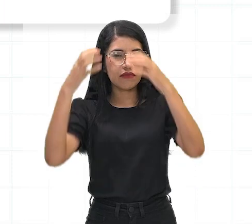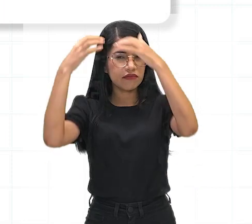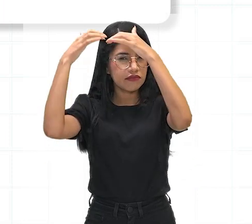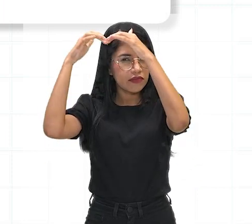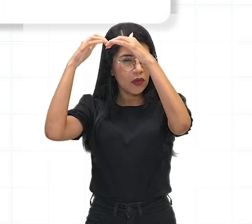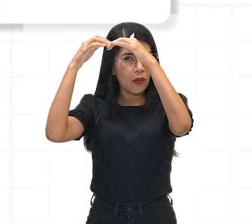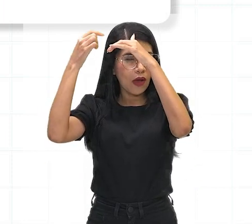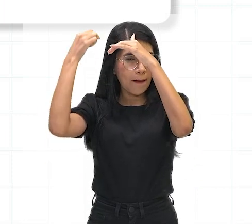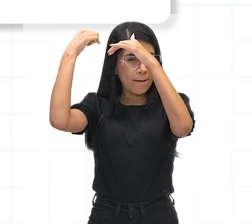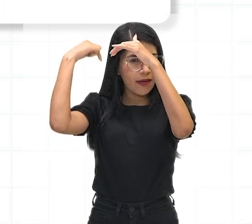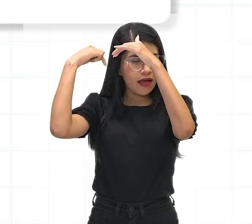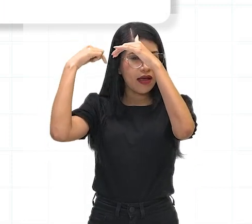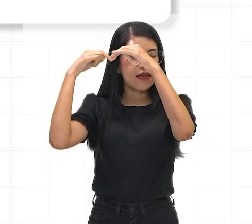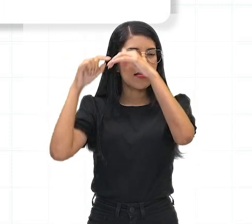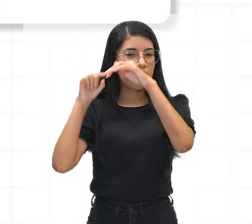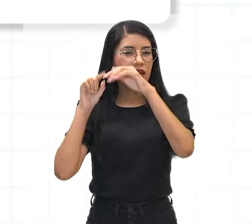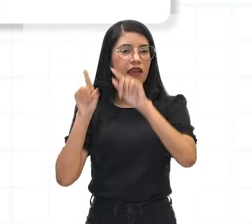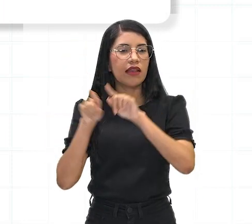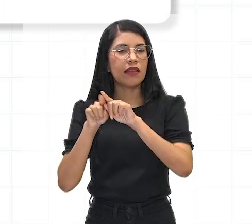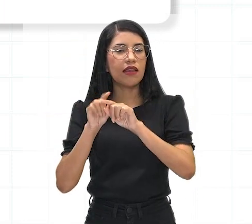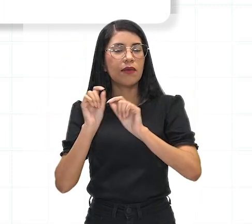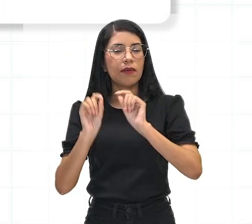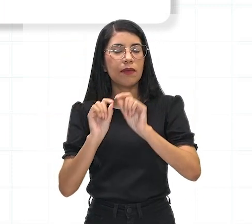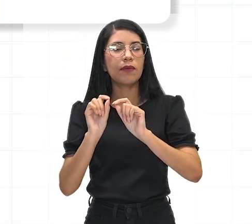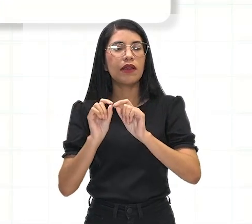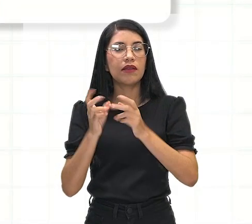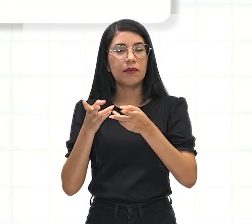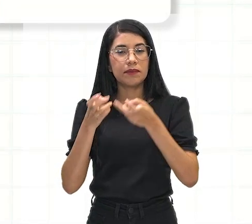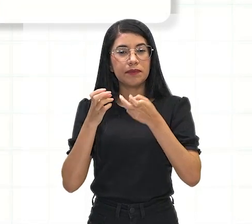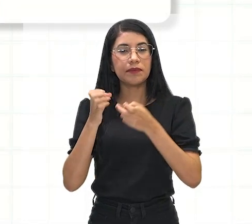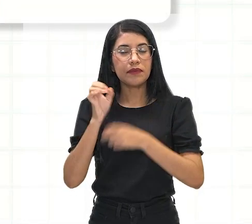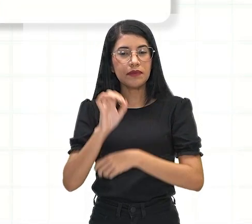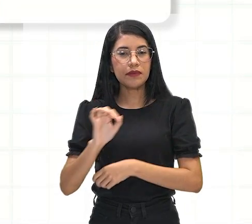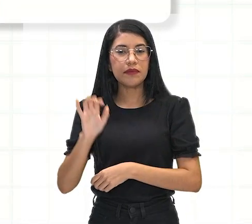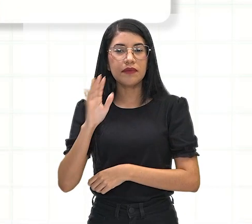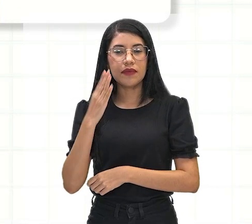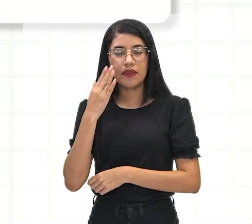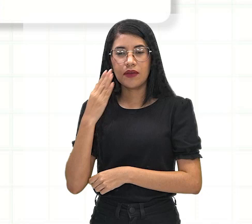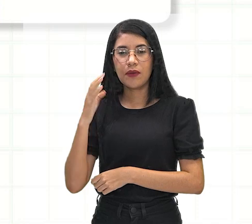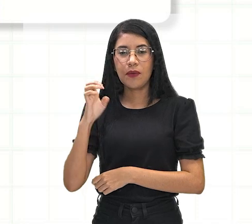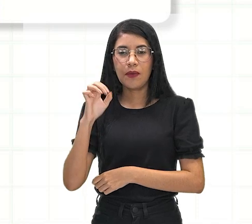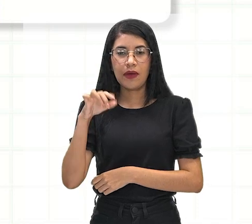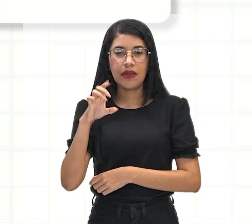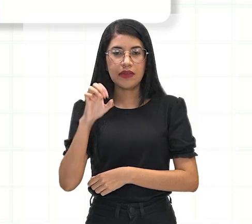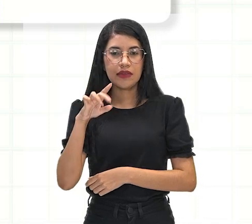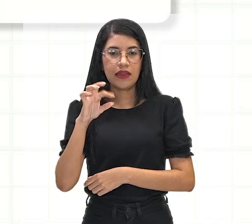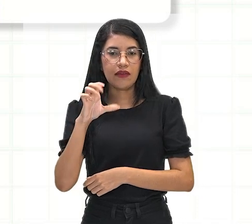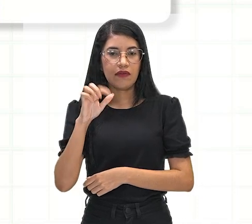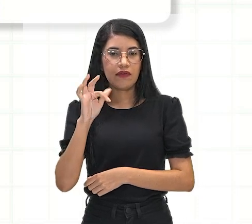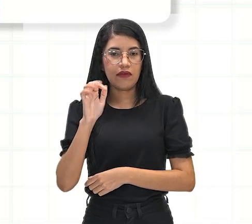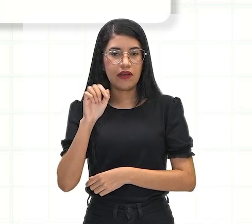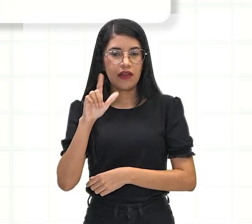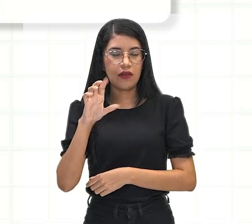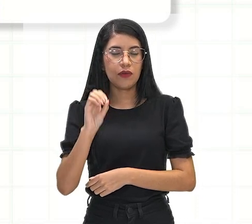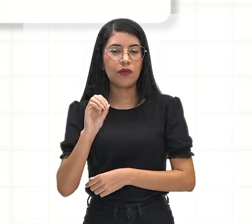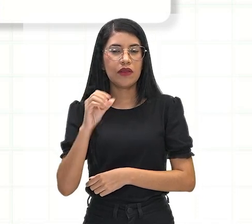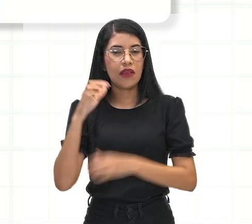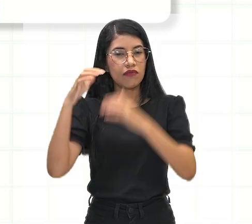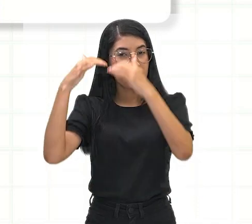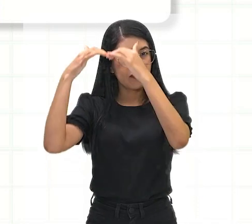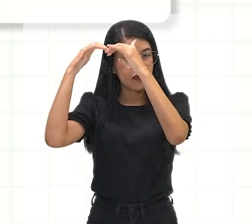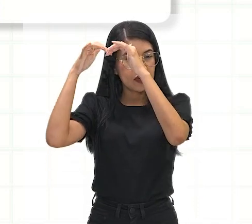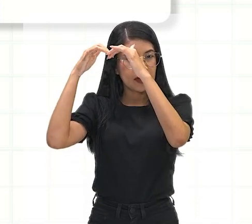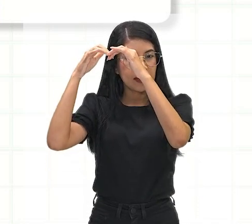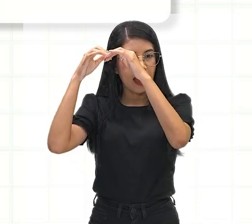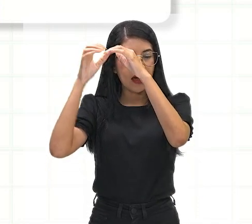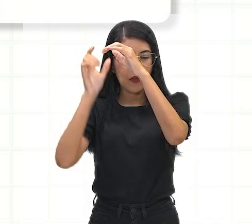está localizada aí na base do encéfalo. Então você observa a imagem do encéfalo, né, que é esse conjunto de órgãos com o